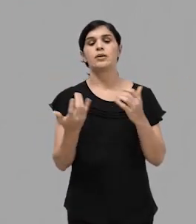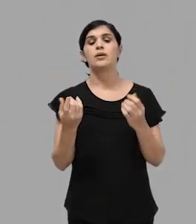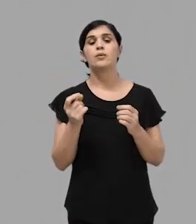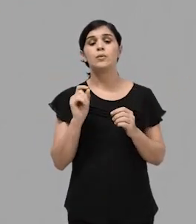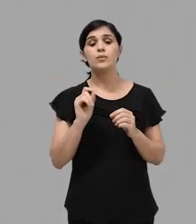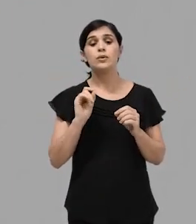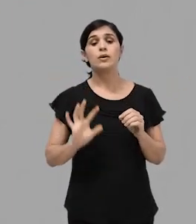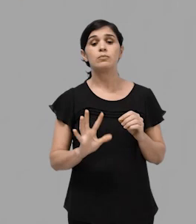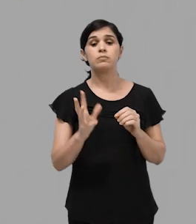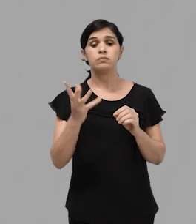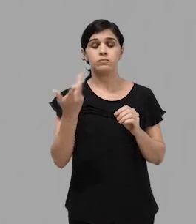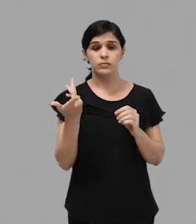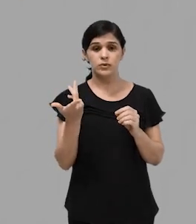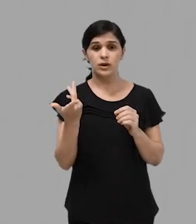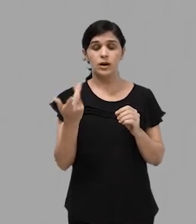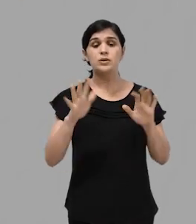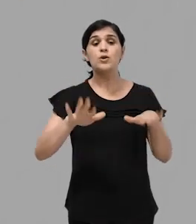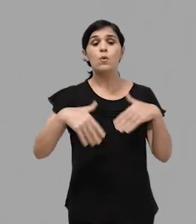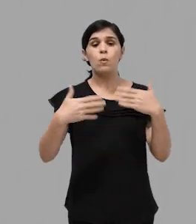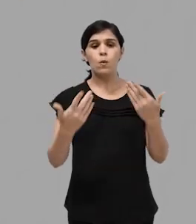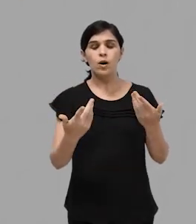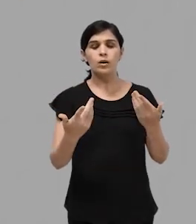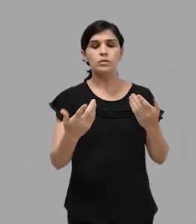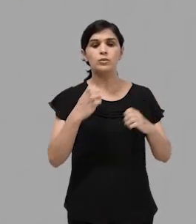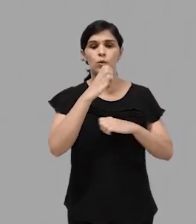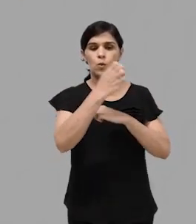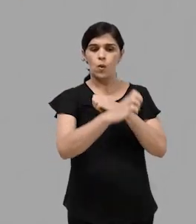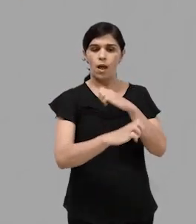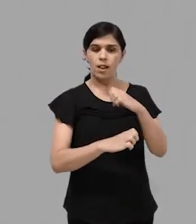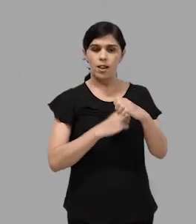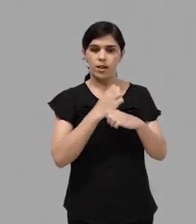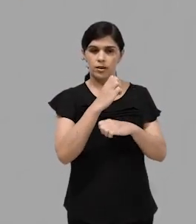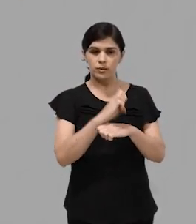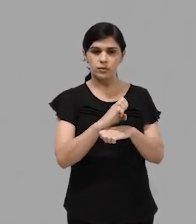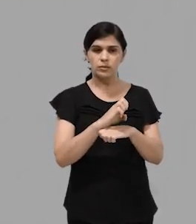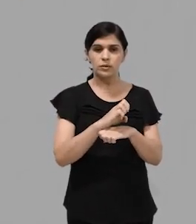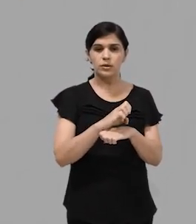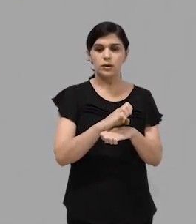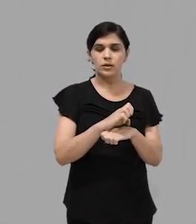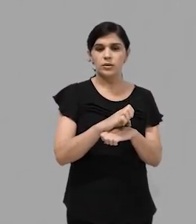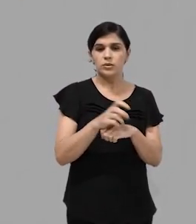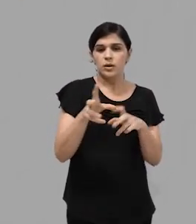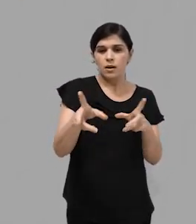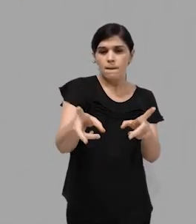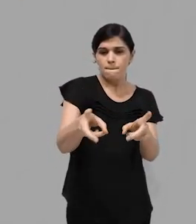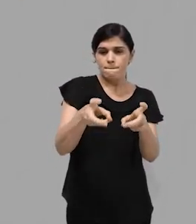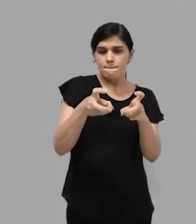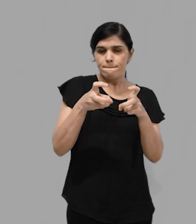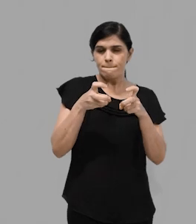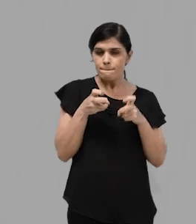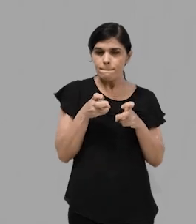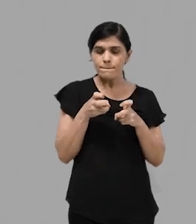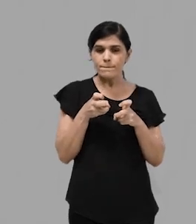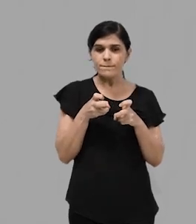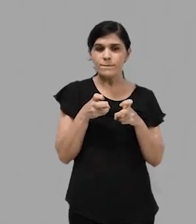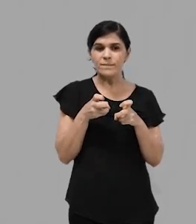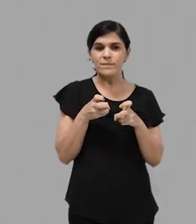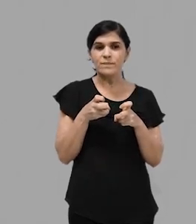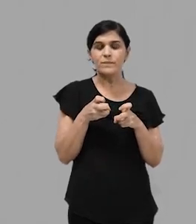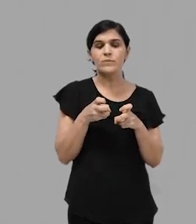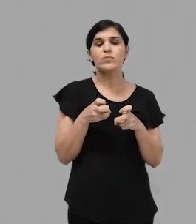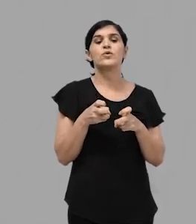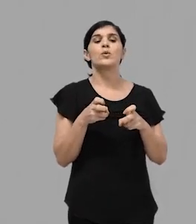puxar os elétrons para si, para perto de si, ok? Quanto menor o tamanho do átomo,